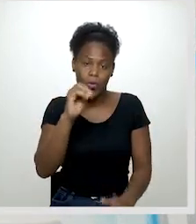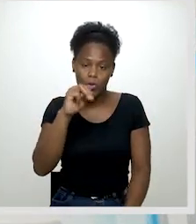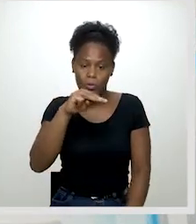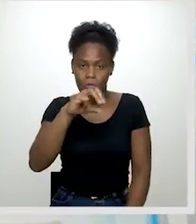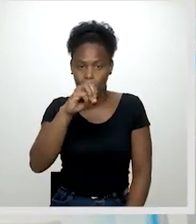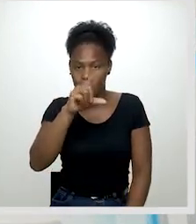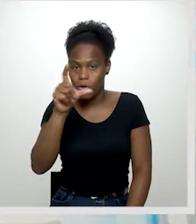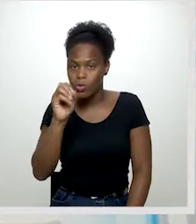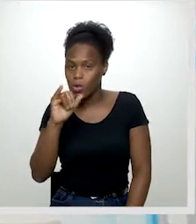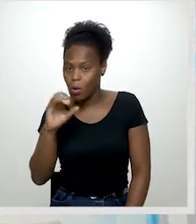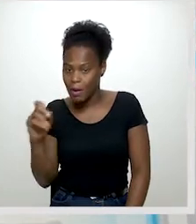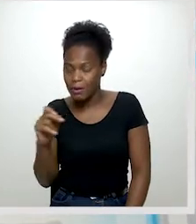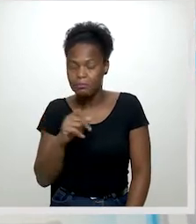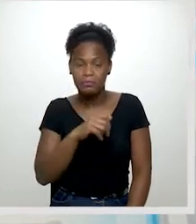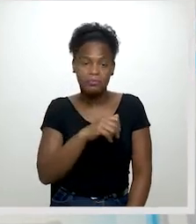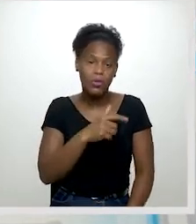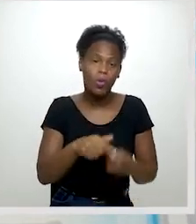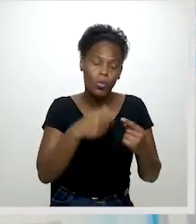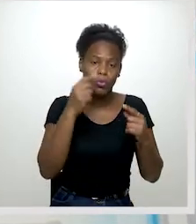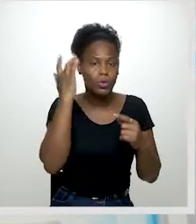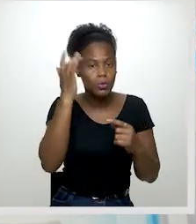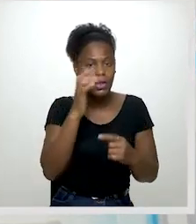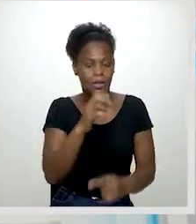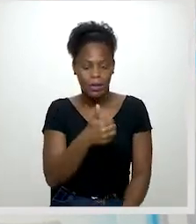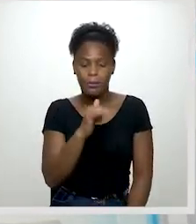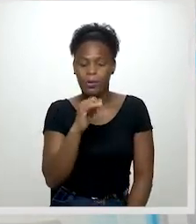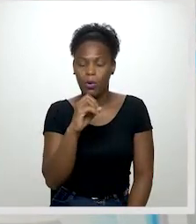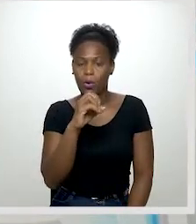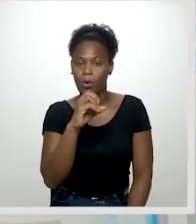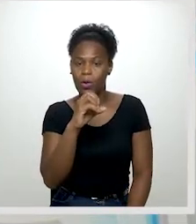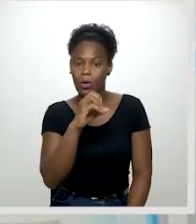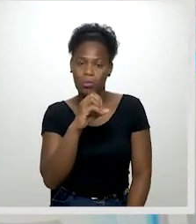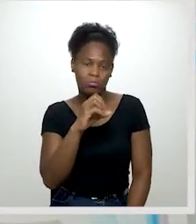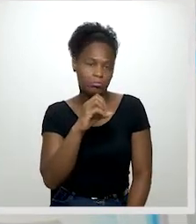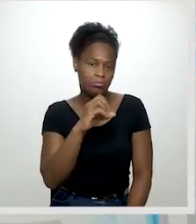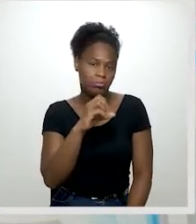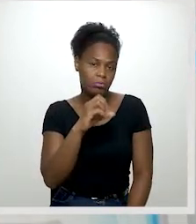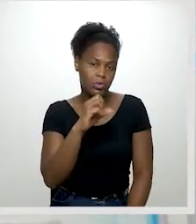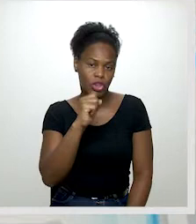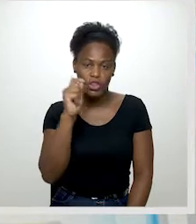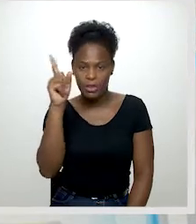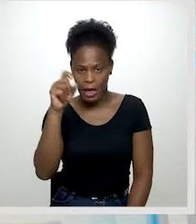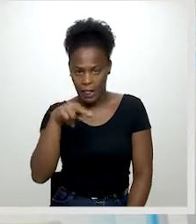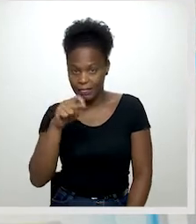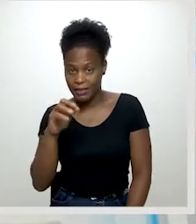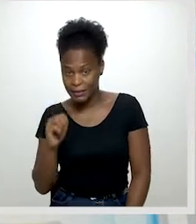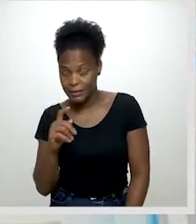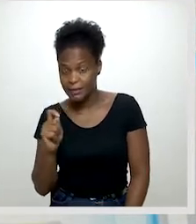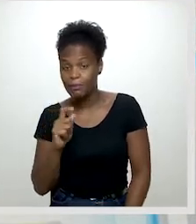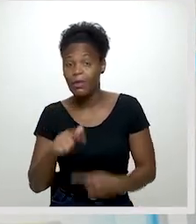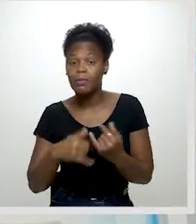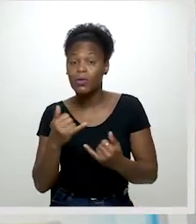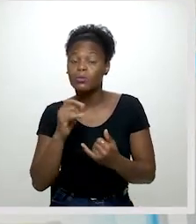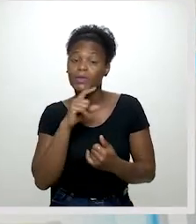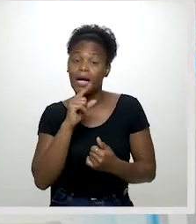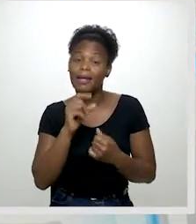a teoria da biogênese, proposta por Eddy, e por último tivemos a oportunidade de aprender